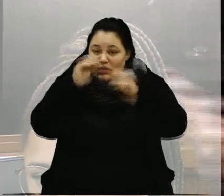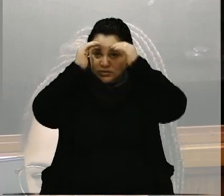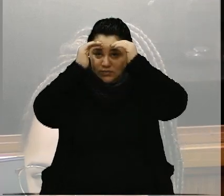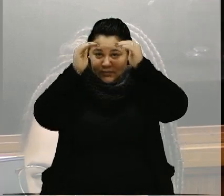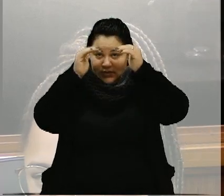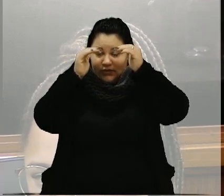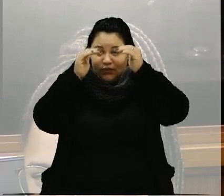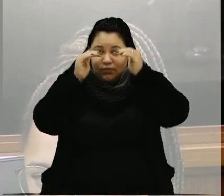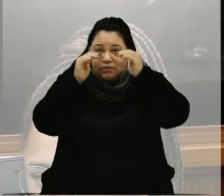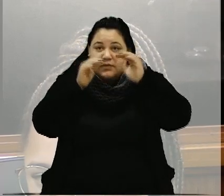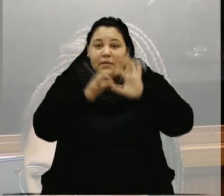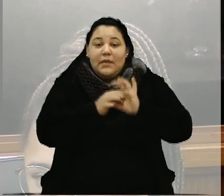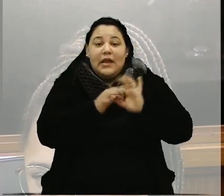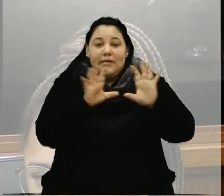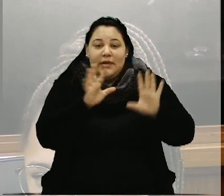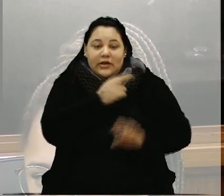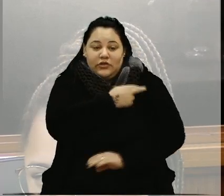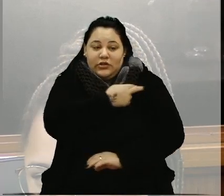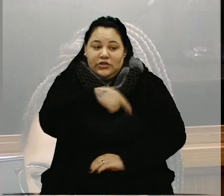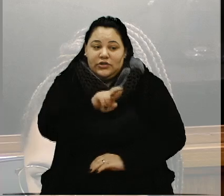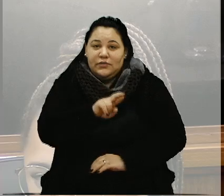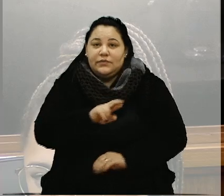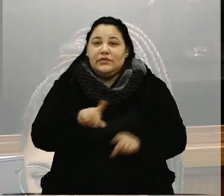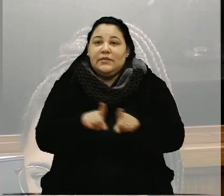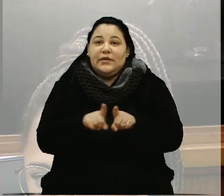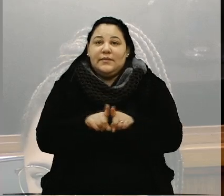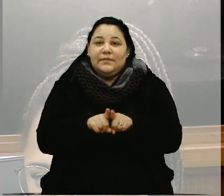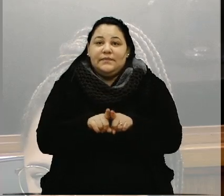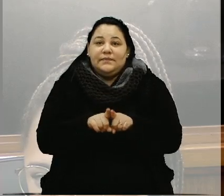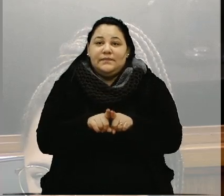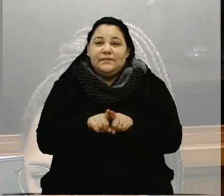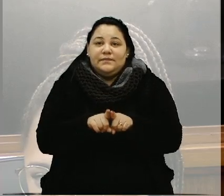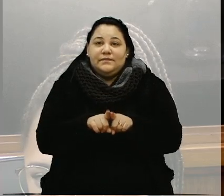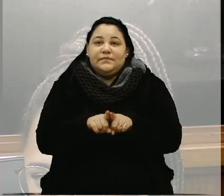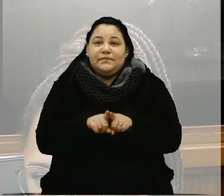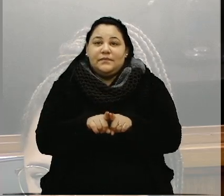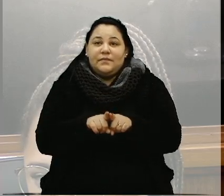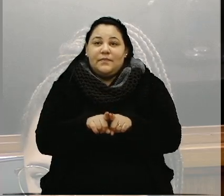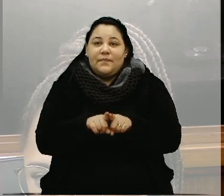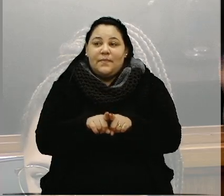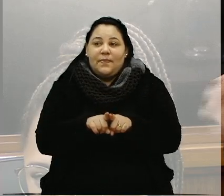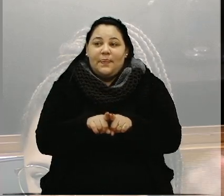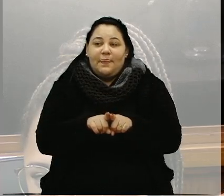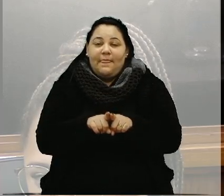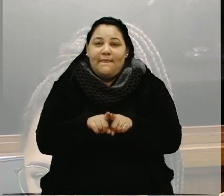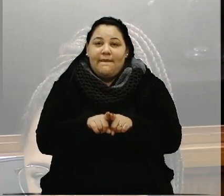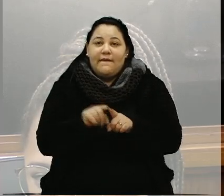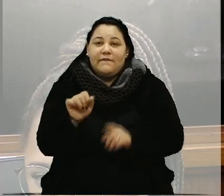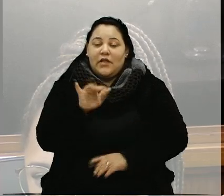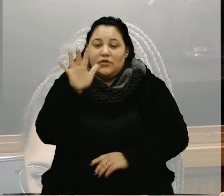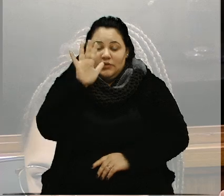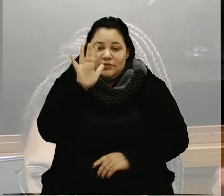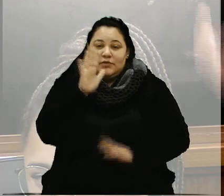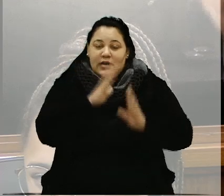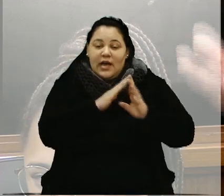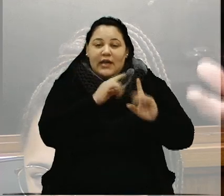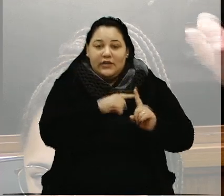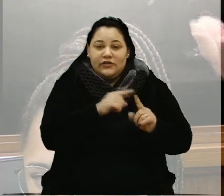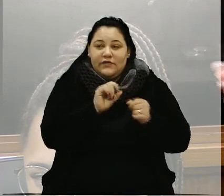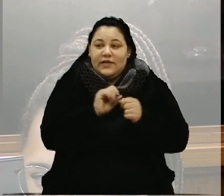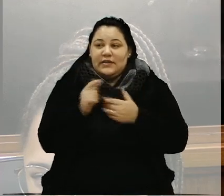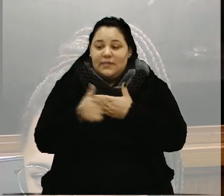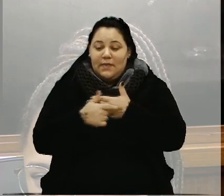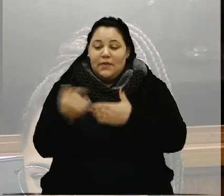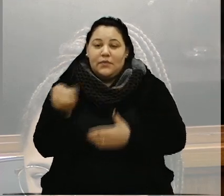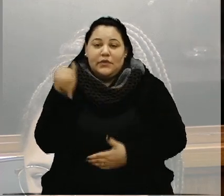pela liberdade religiosa e valorizo muito as igrejas que cumprem um papel importante. E que bom